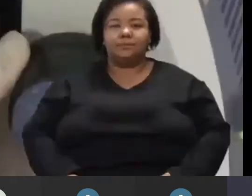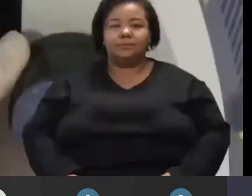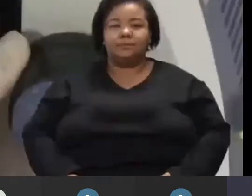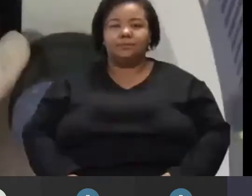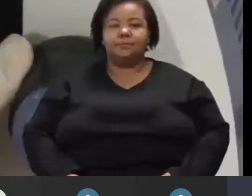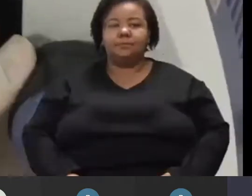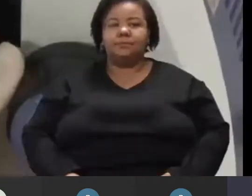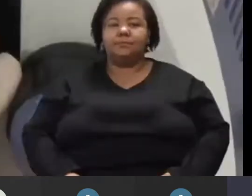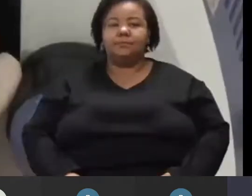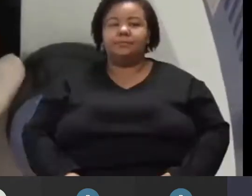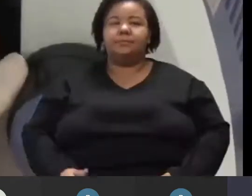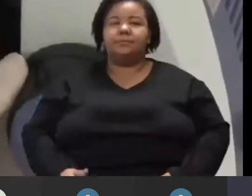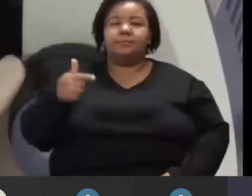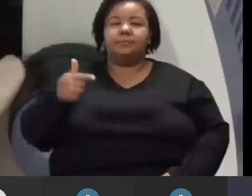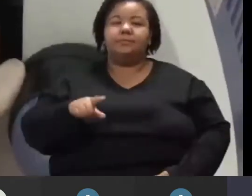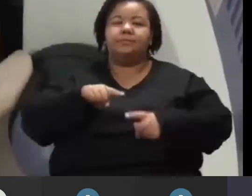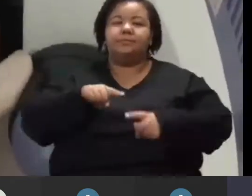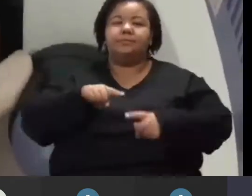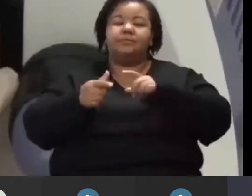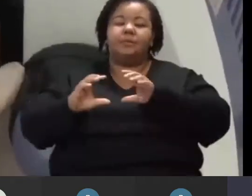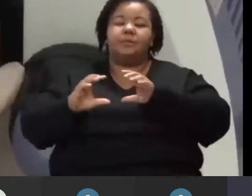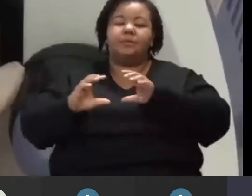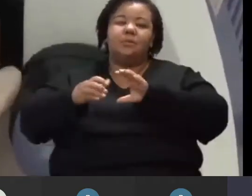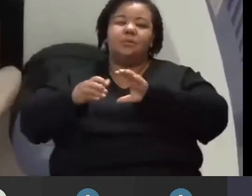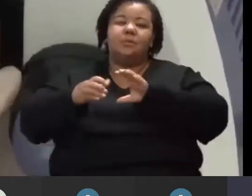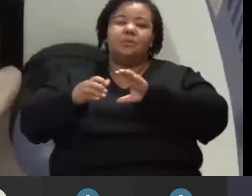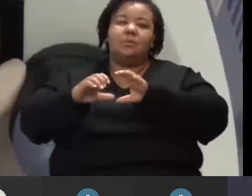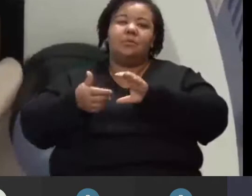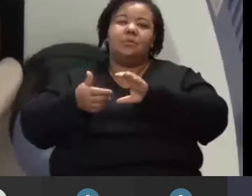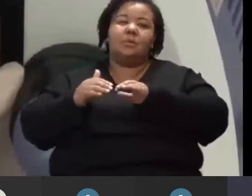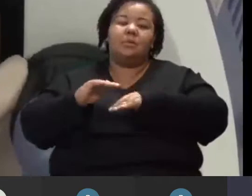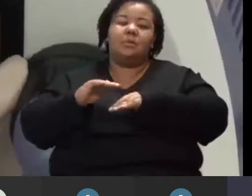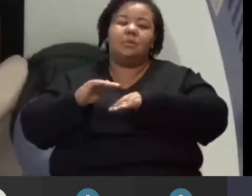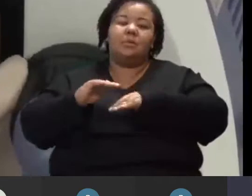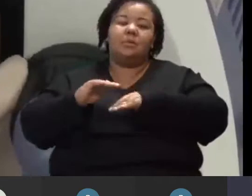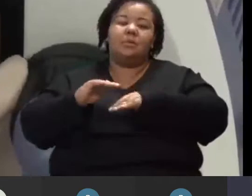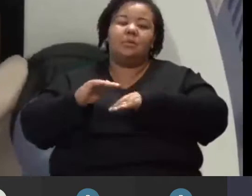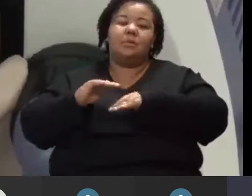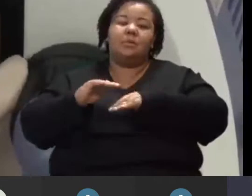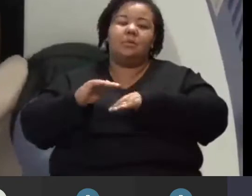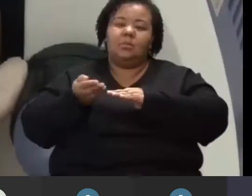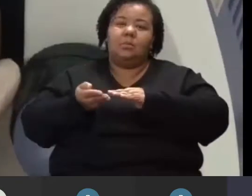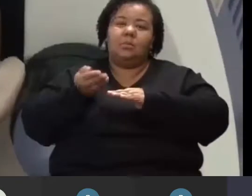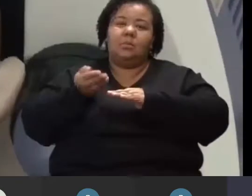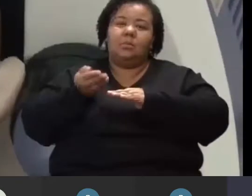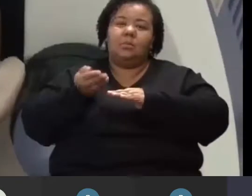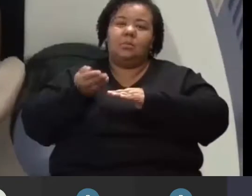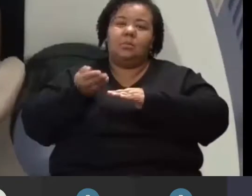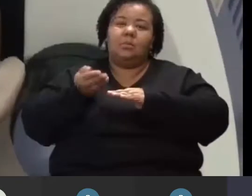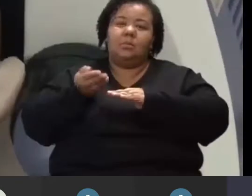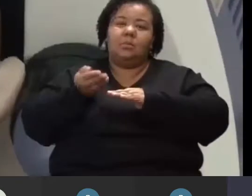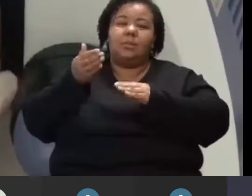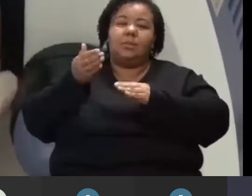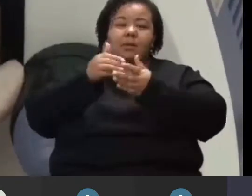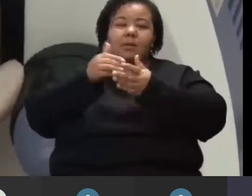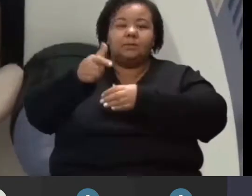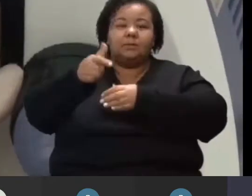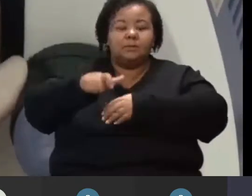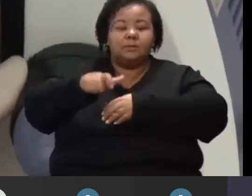E aí, então, mão no macrômetro, você vai subir essa platina, essa mesa, até que você consiga enxergar o seu